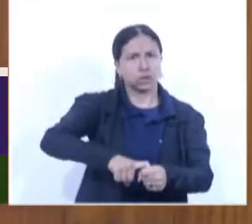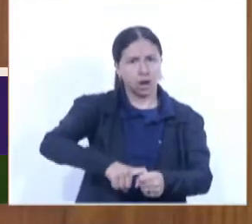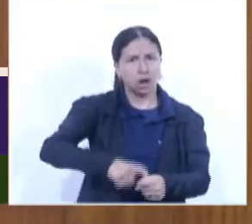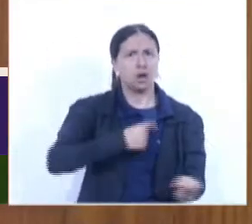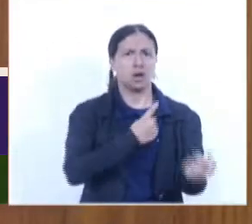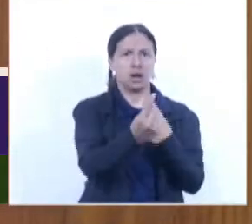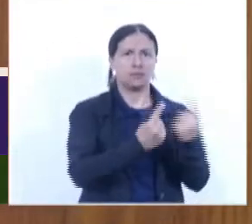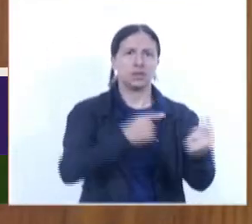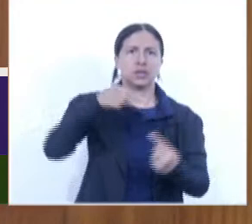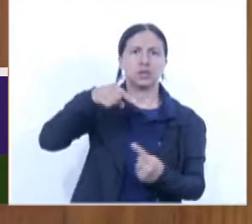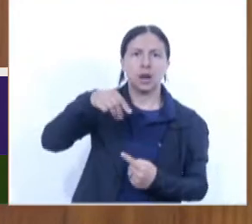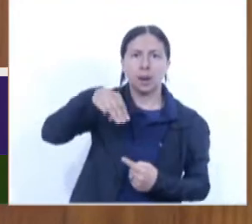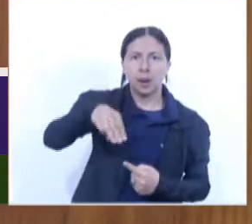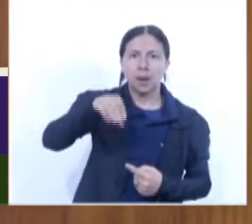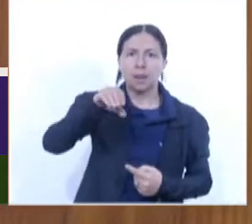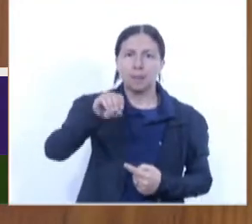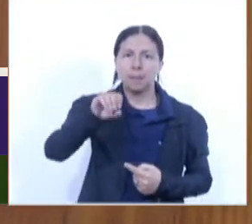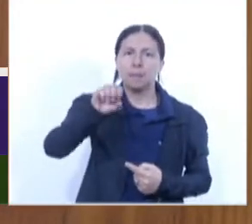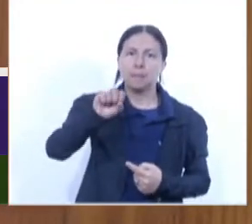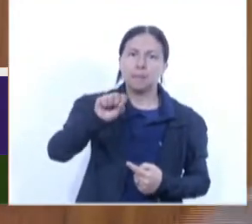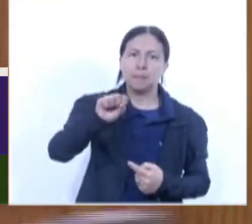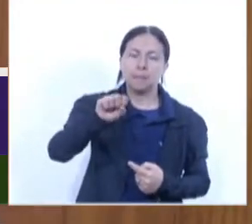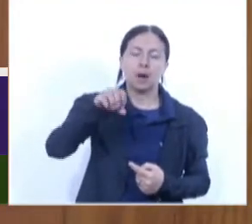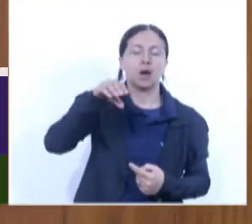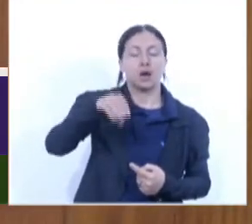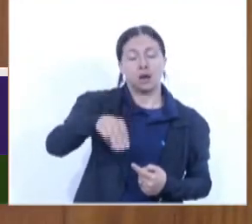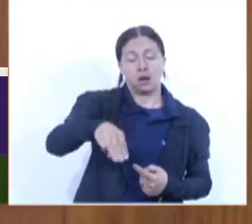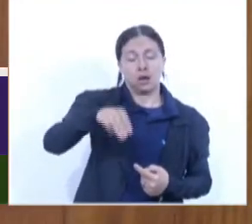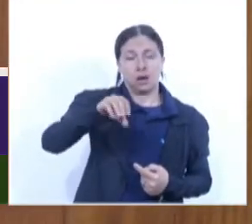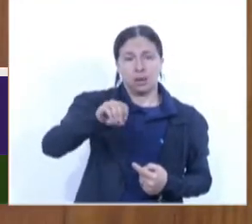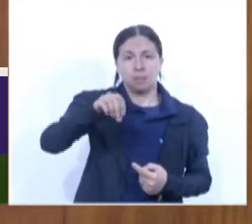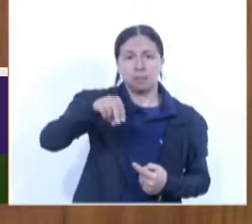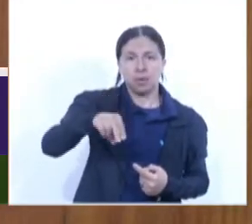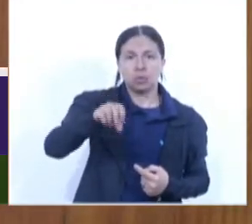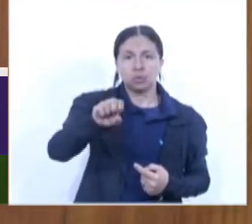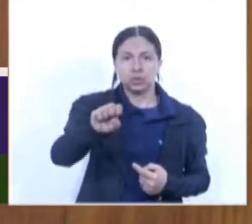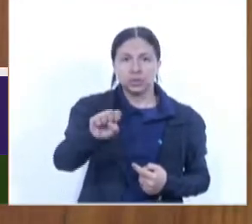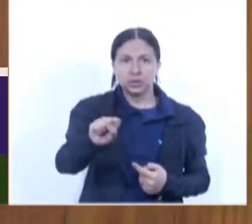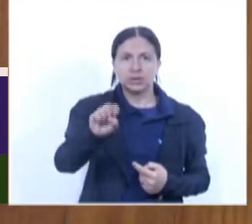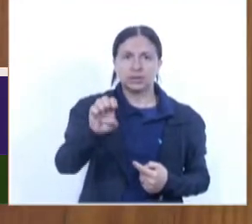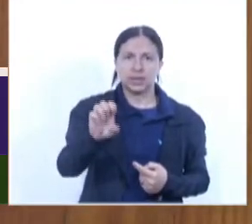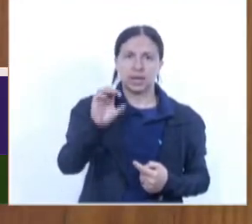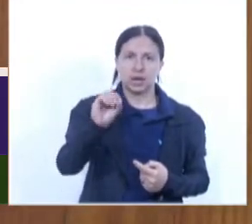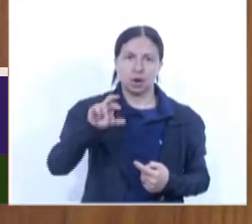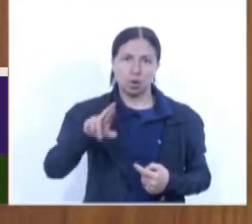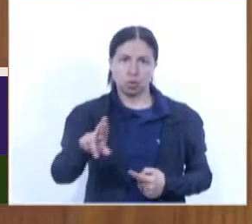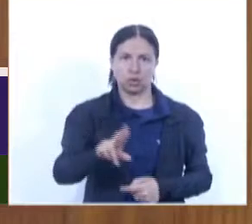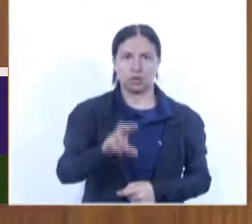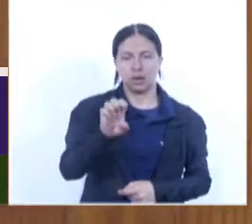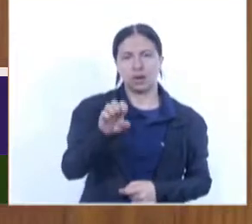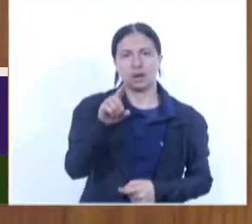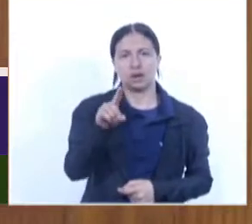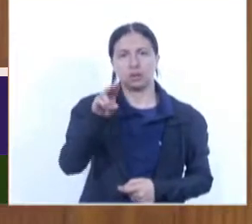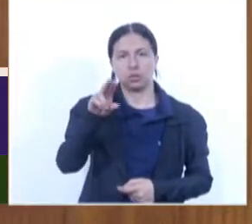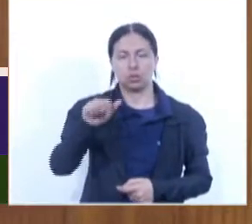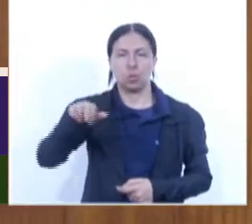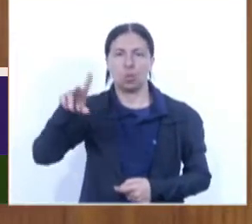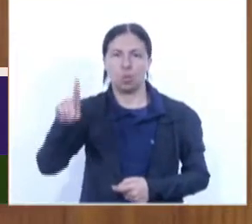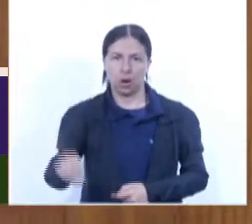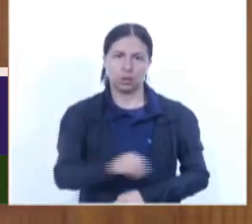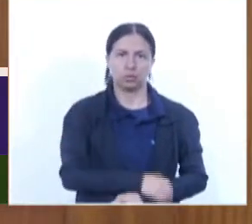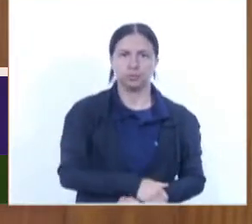a Avenida mão Senhor Eduardo não pode esconder a nossa tradição e a nossa festa